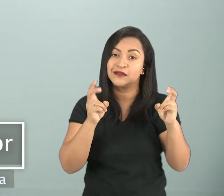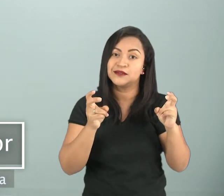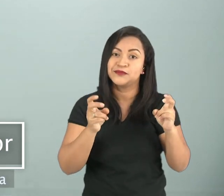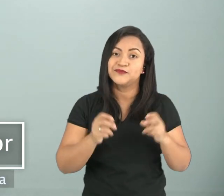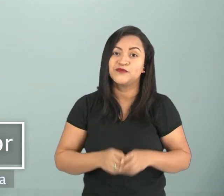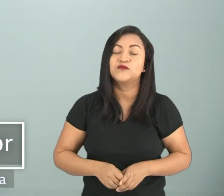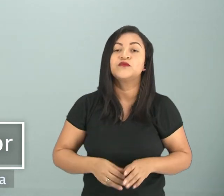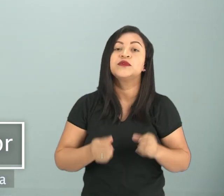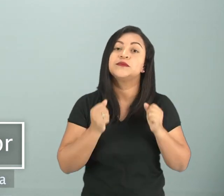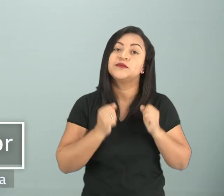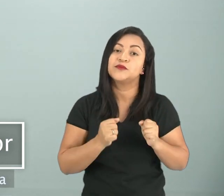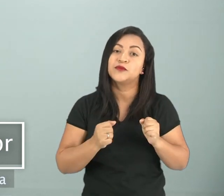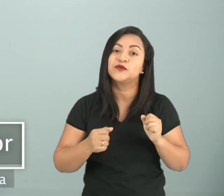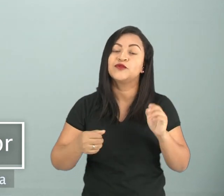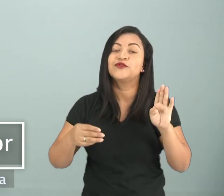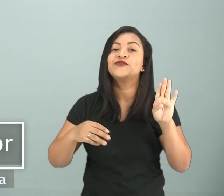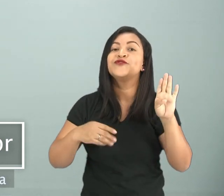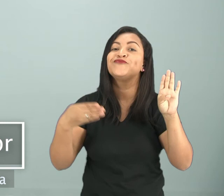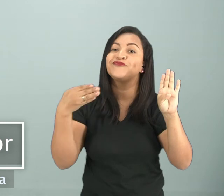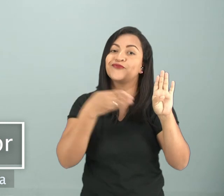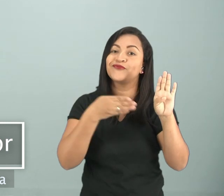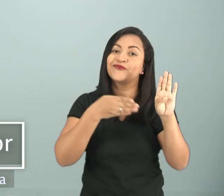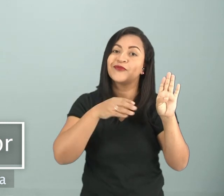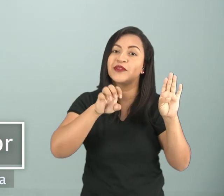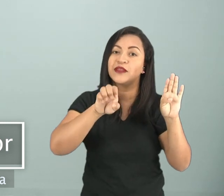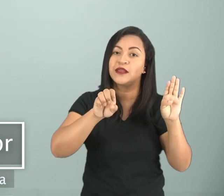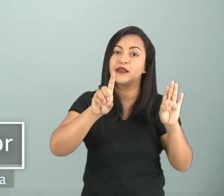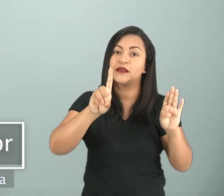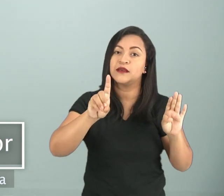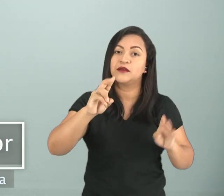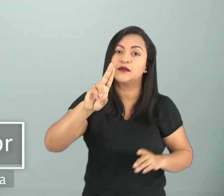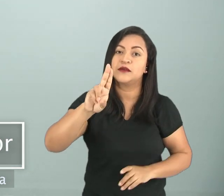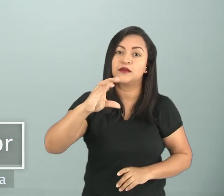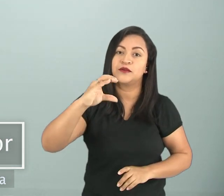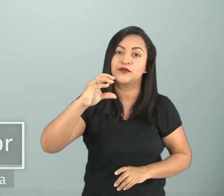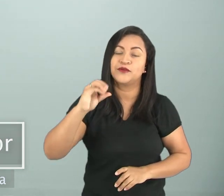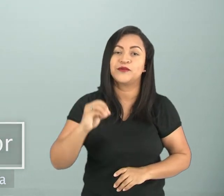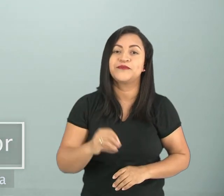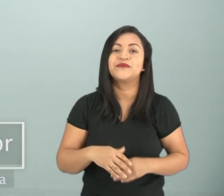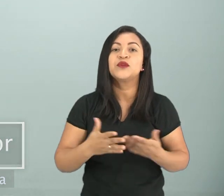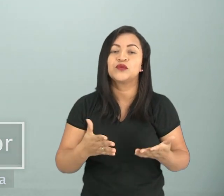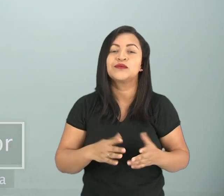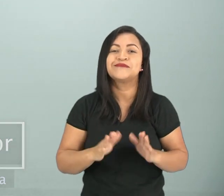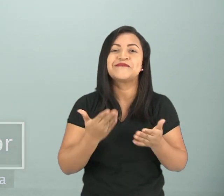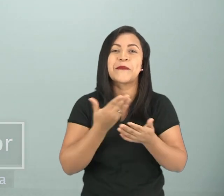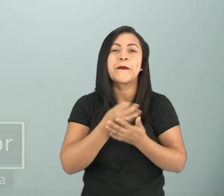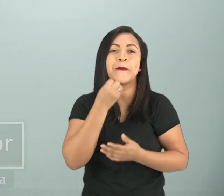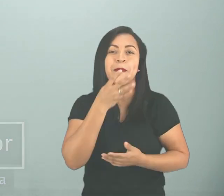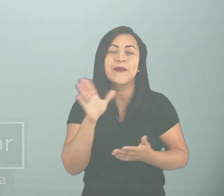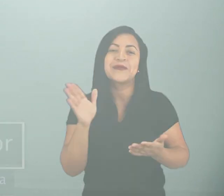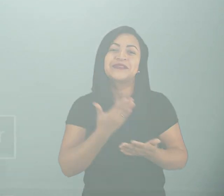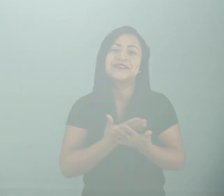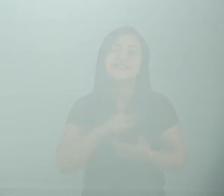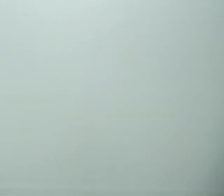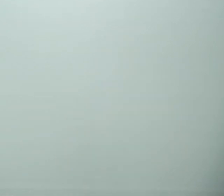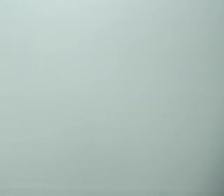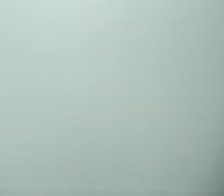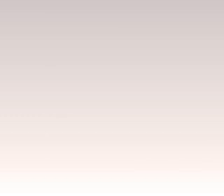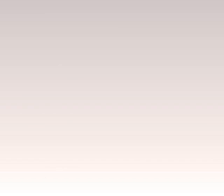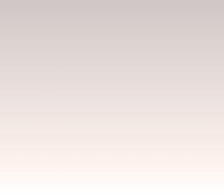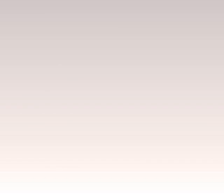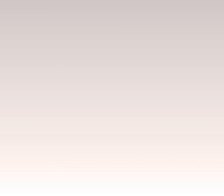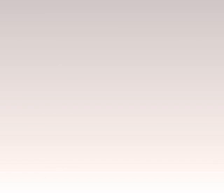conteúdo, vocês podem acessar a plataforma Eduque, que lá vocês vão encontrar tudo isso. Bons estudos e até a próxima aula!